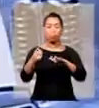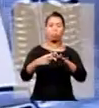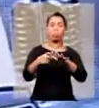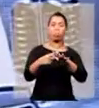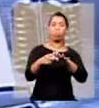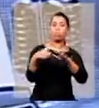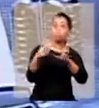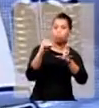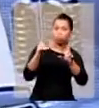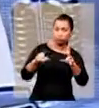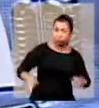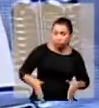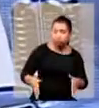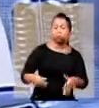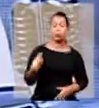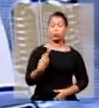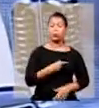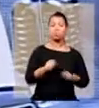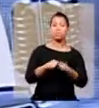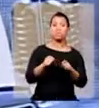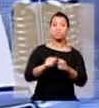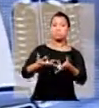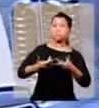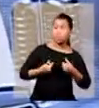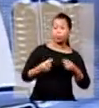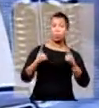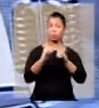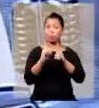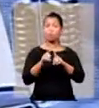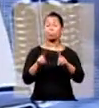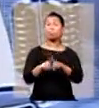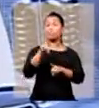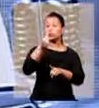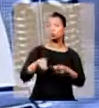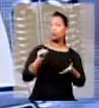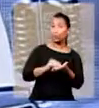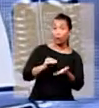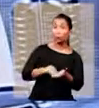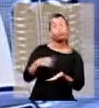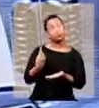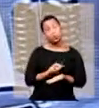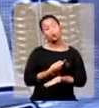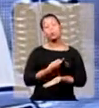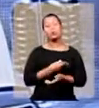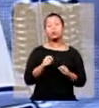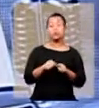de direitos, então nós fazemos esse trabalho com a rede,